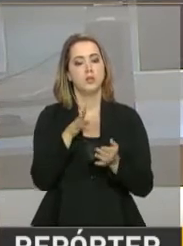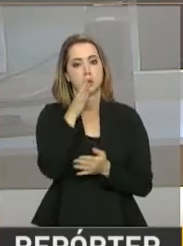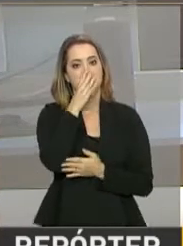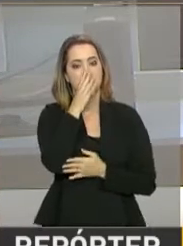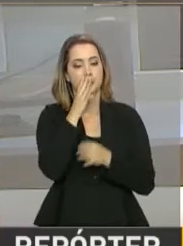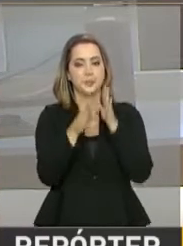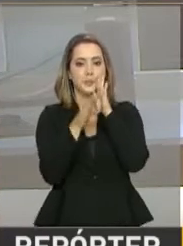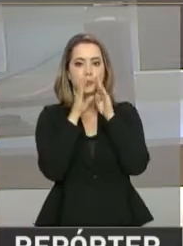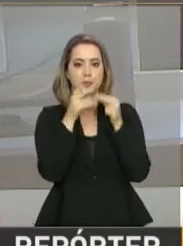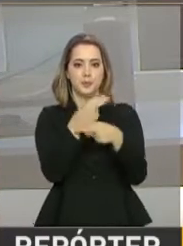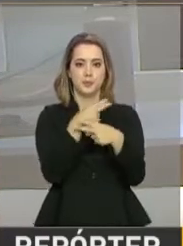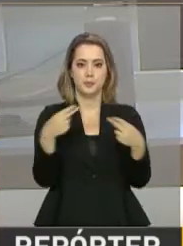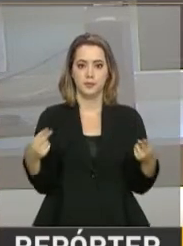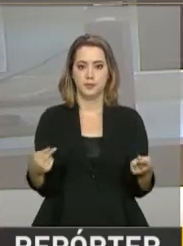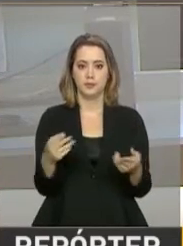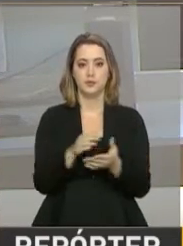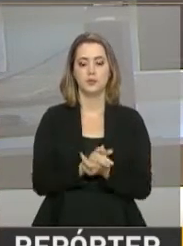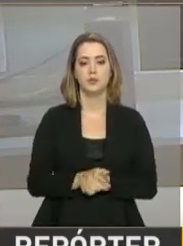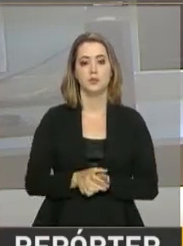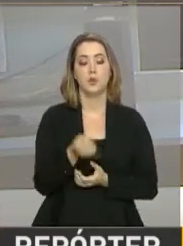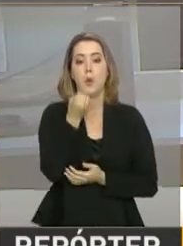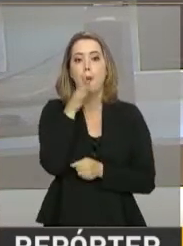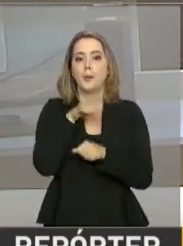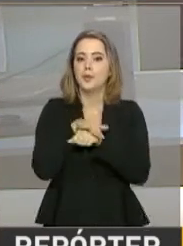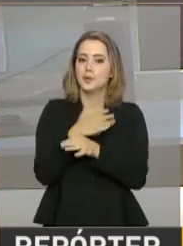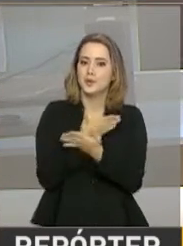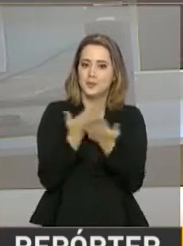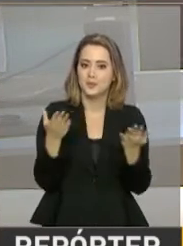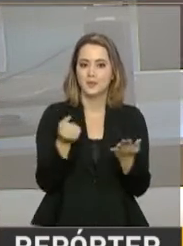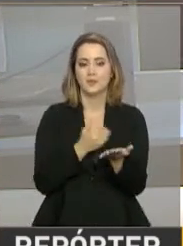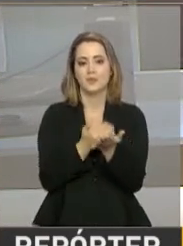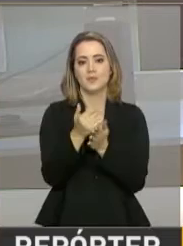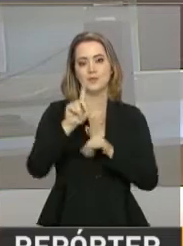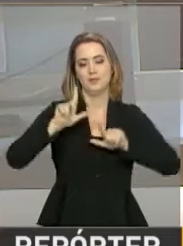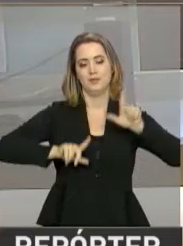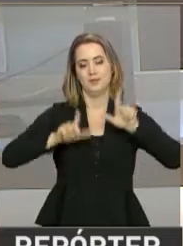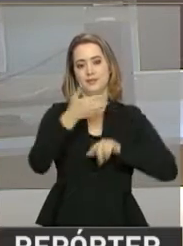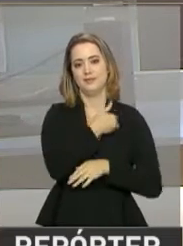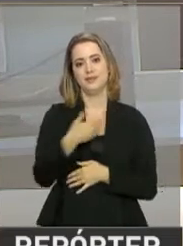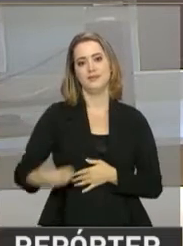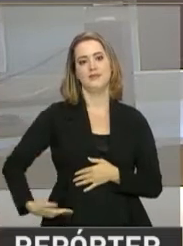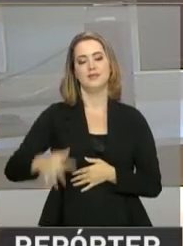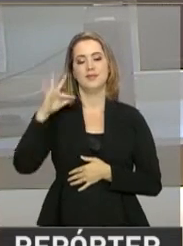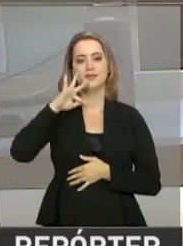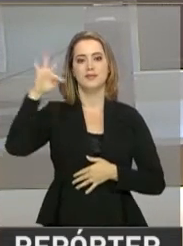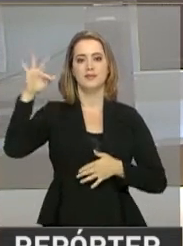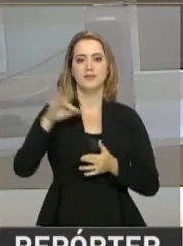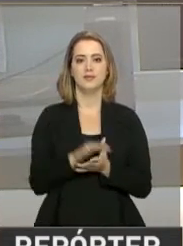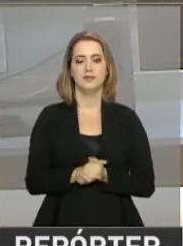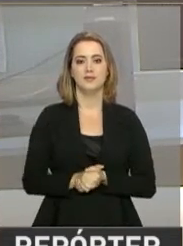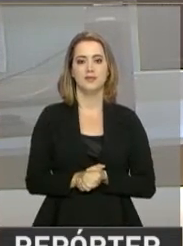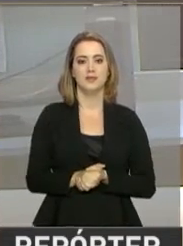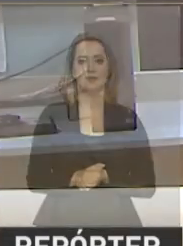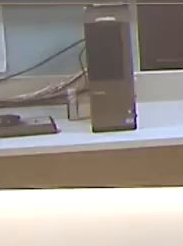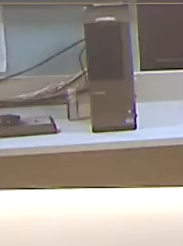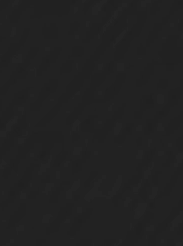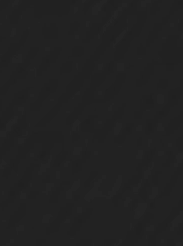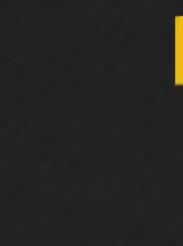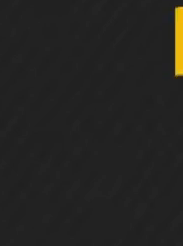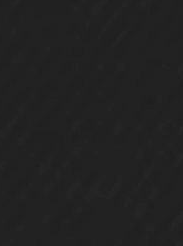a novidade também pelas nossas redes sociais uma boa noite pra você continue com a gente e nbr a tv do governo federal